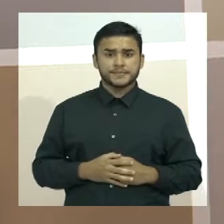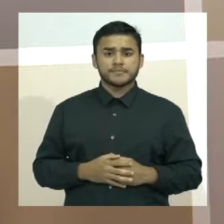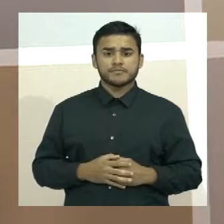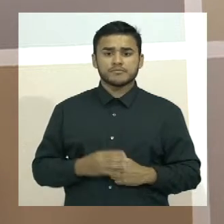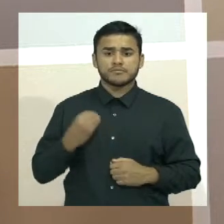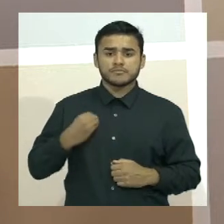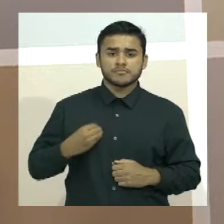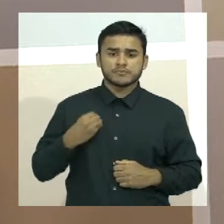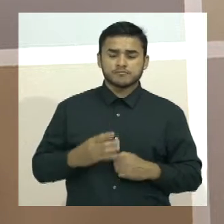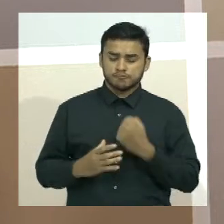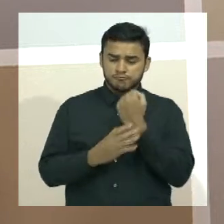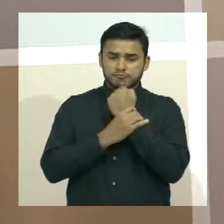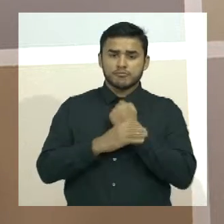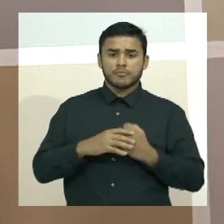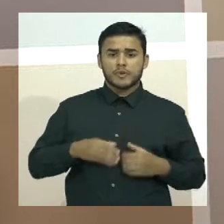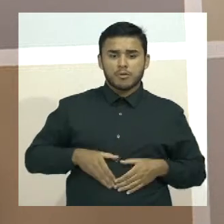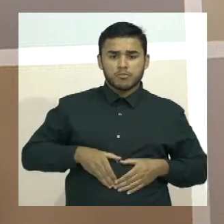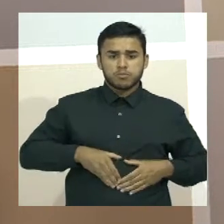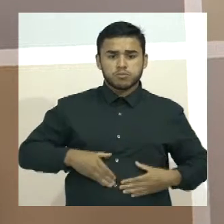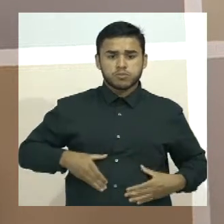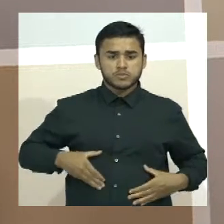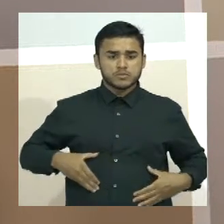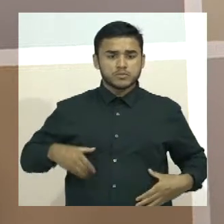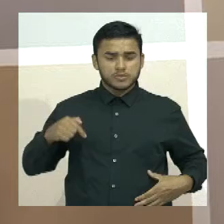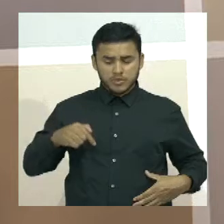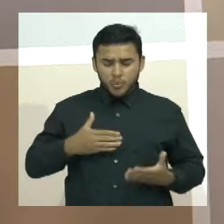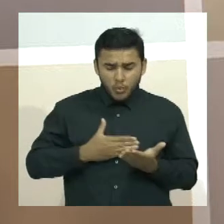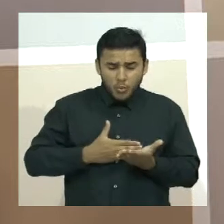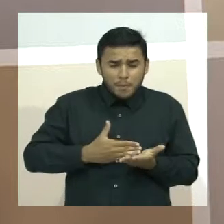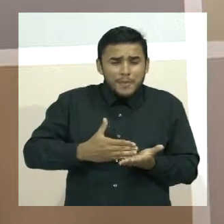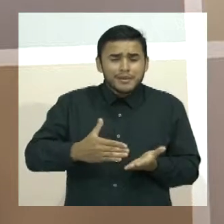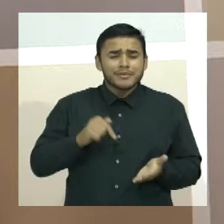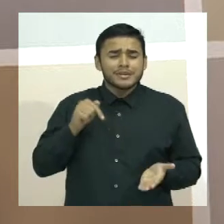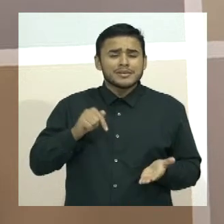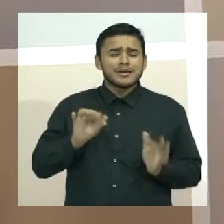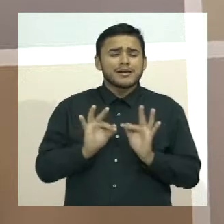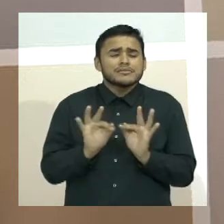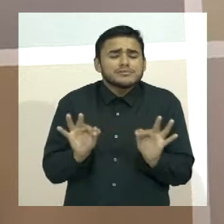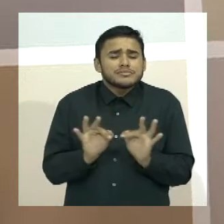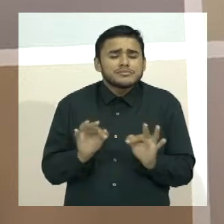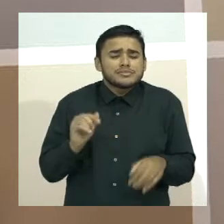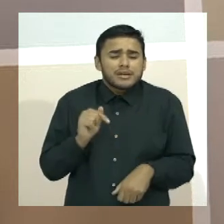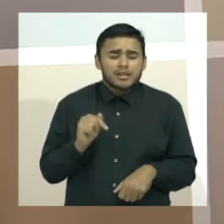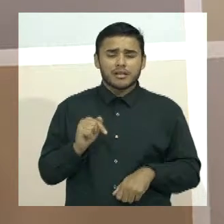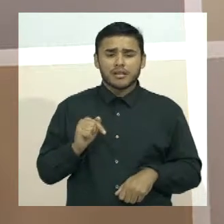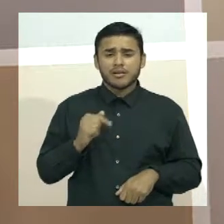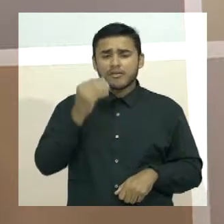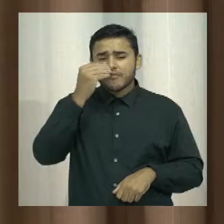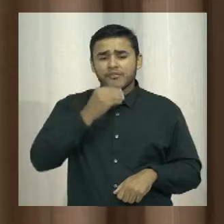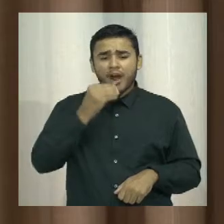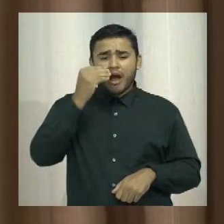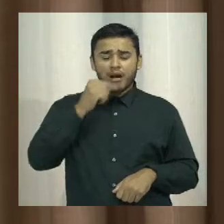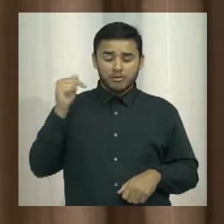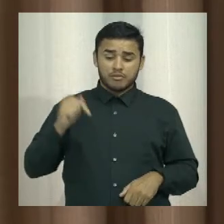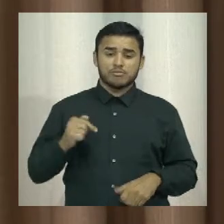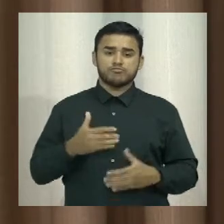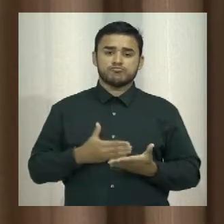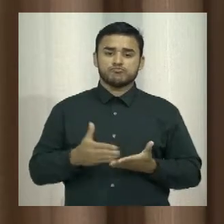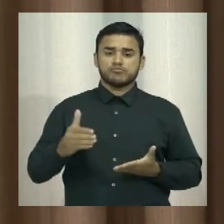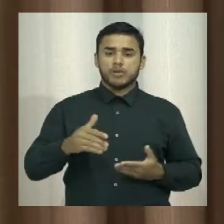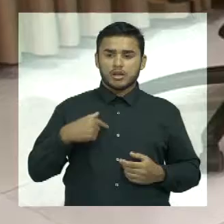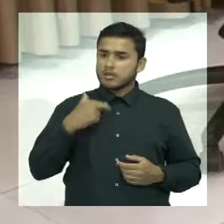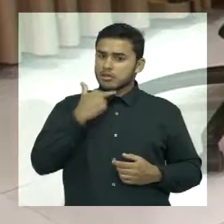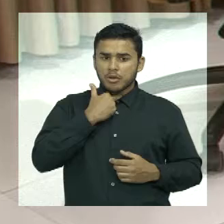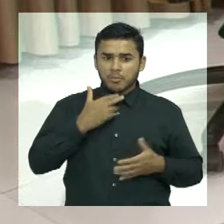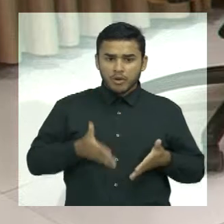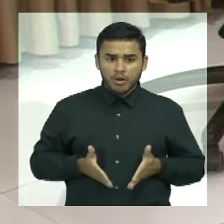torna protegido aquele que está na fase mais precoce, na fase mais vulnerável. Do seu direito de nascer, né? Exatamente.